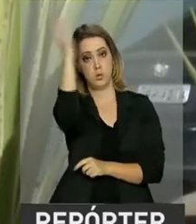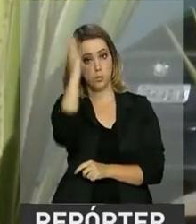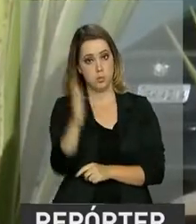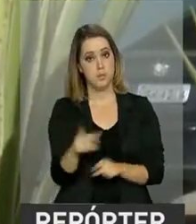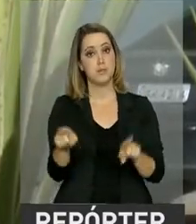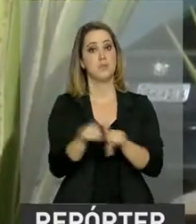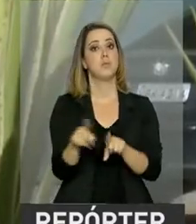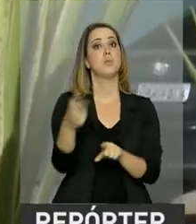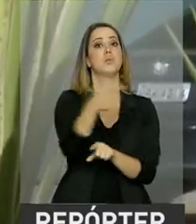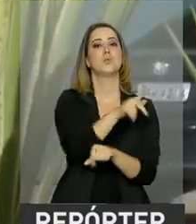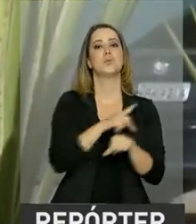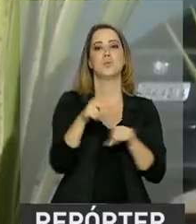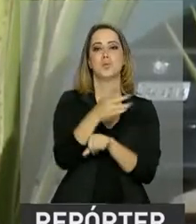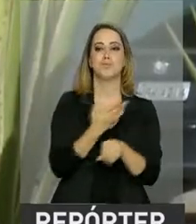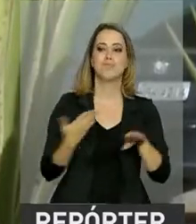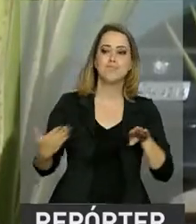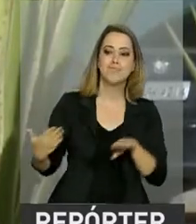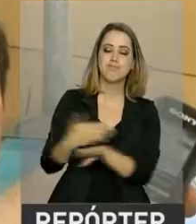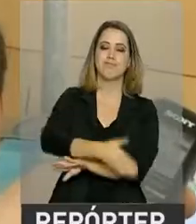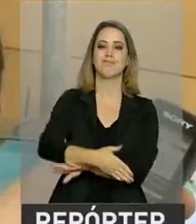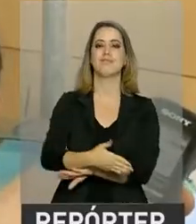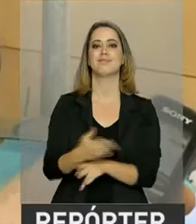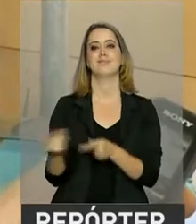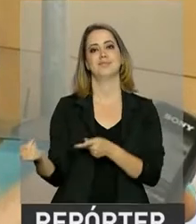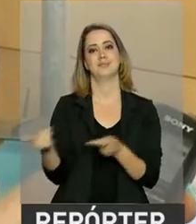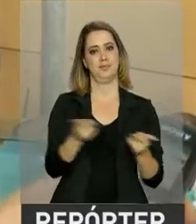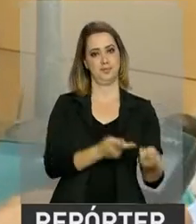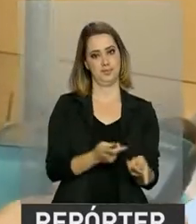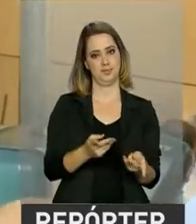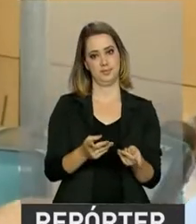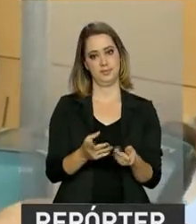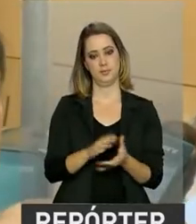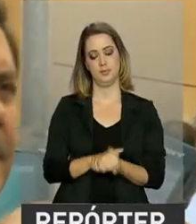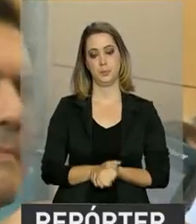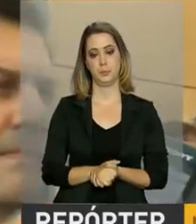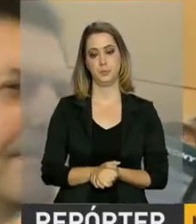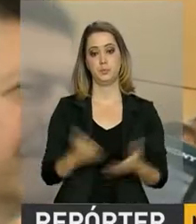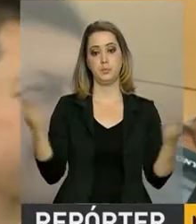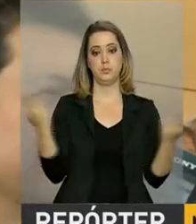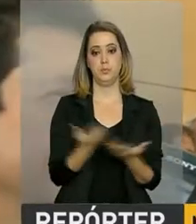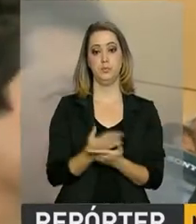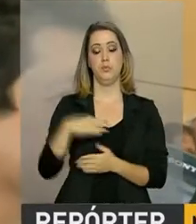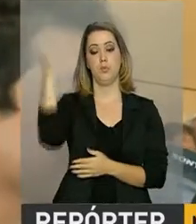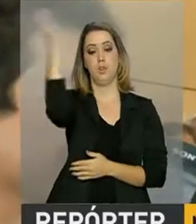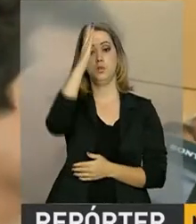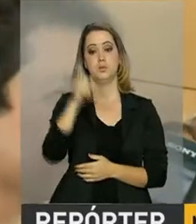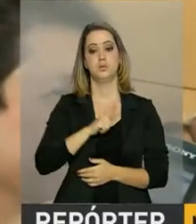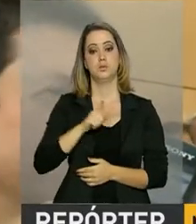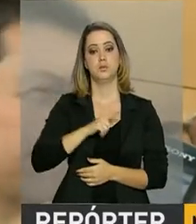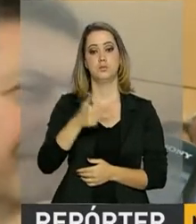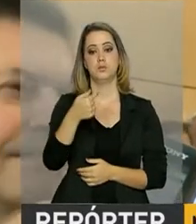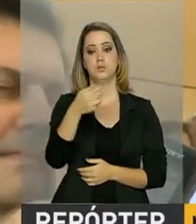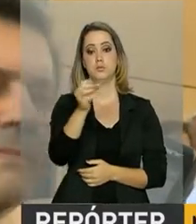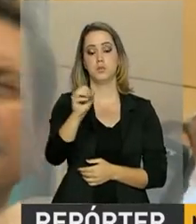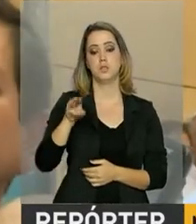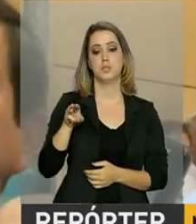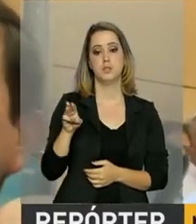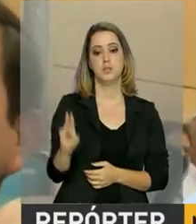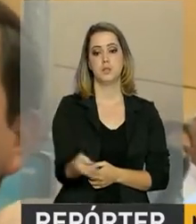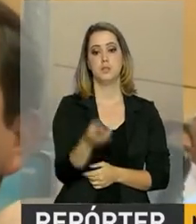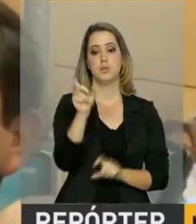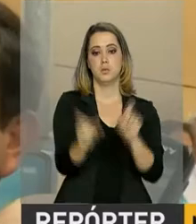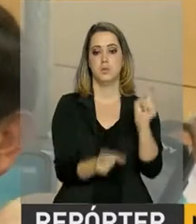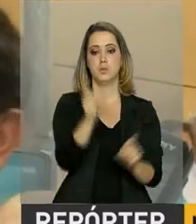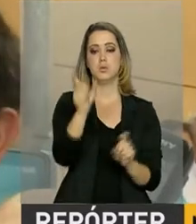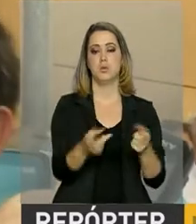estrangeiros, devem passar pela cidade no feriado. Nós temos hoje no Brasil 70 milhões de pessoas viajando. No verão, uma estimativa